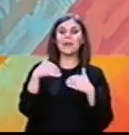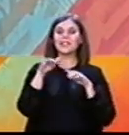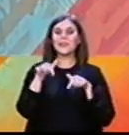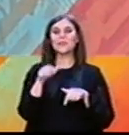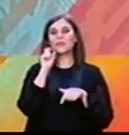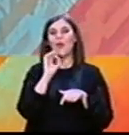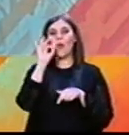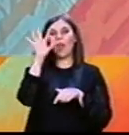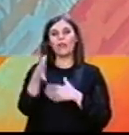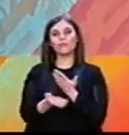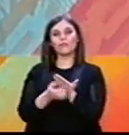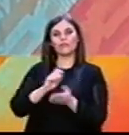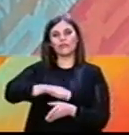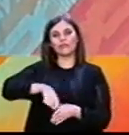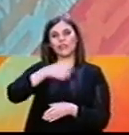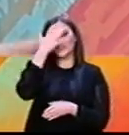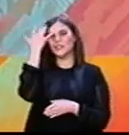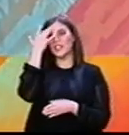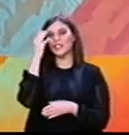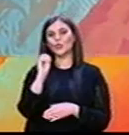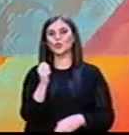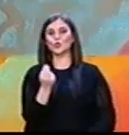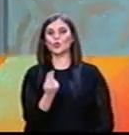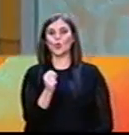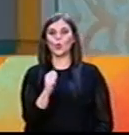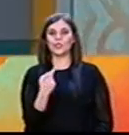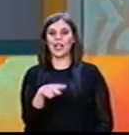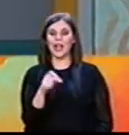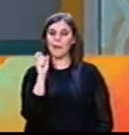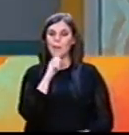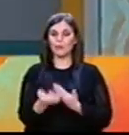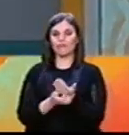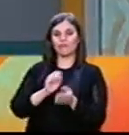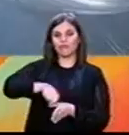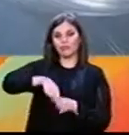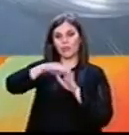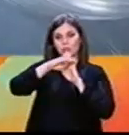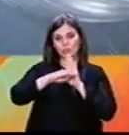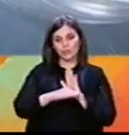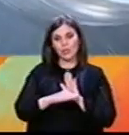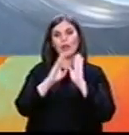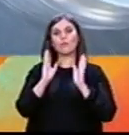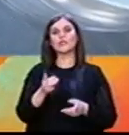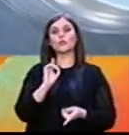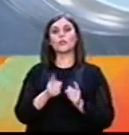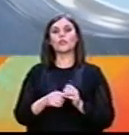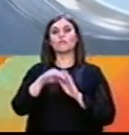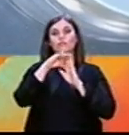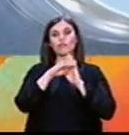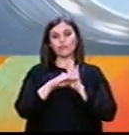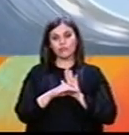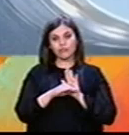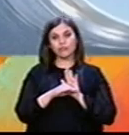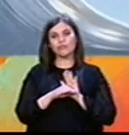uma receita que facilmente a Susana pode fazer em casa e os outros telespectadores também. Podemos dar a receita e necessitamos do quadro com os ingredientes, que